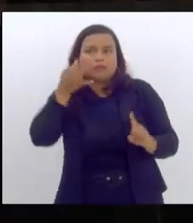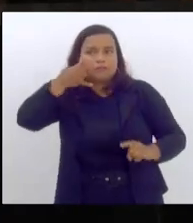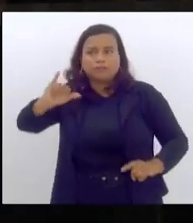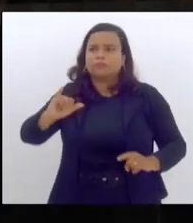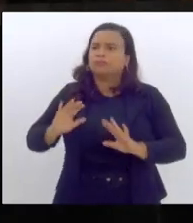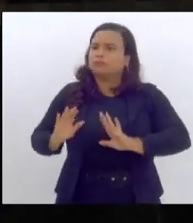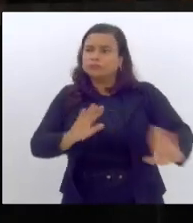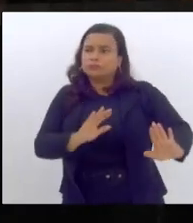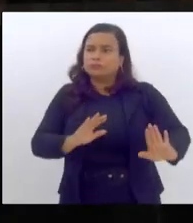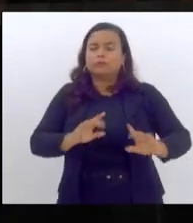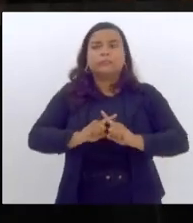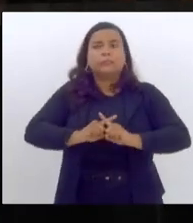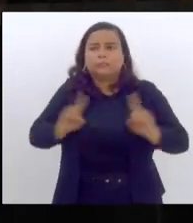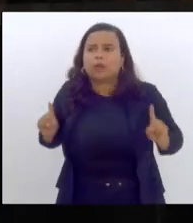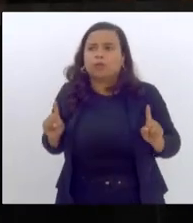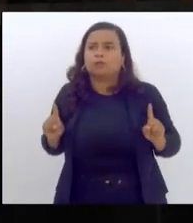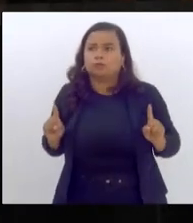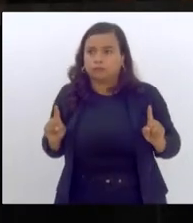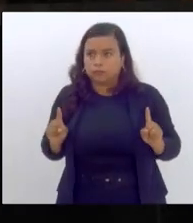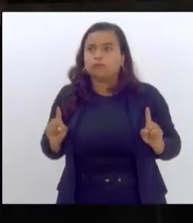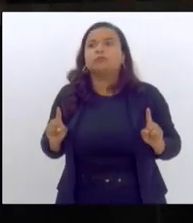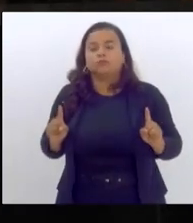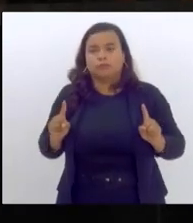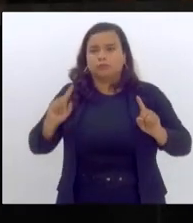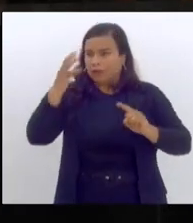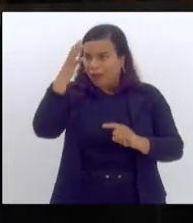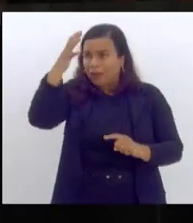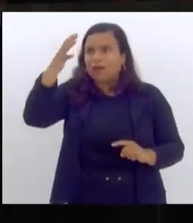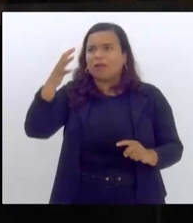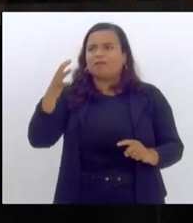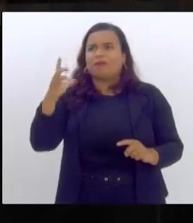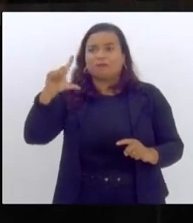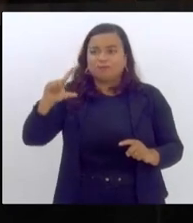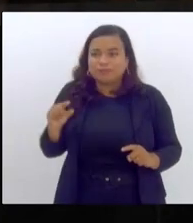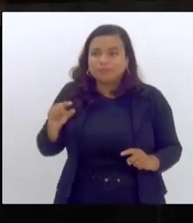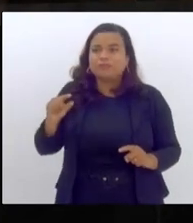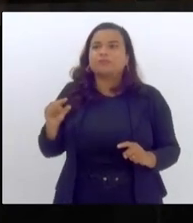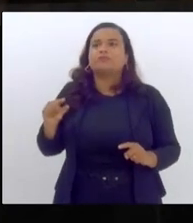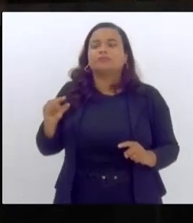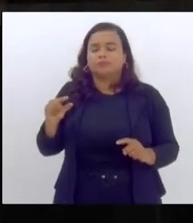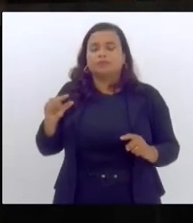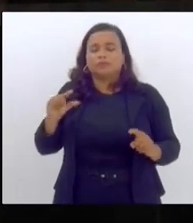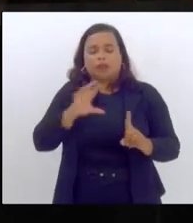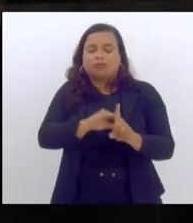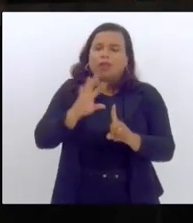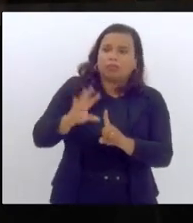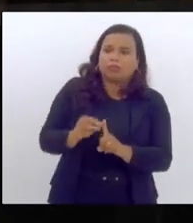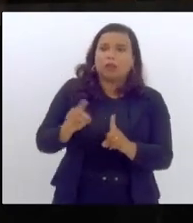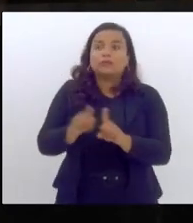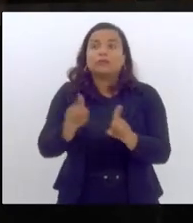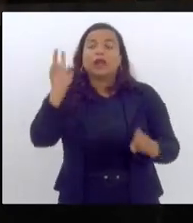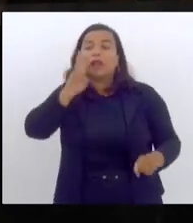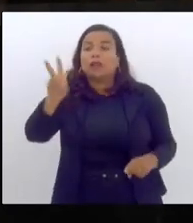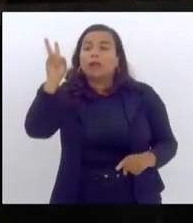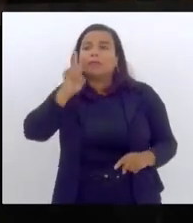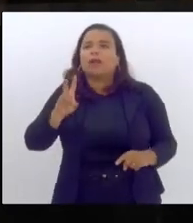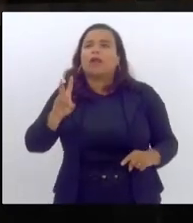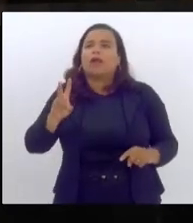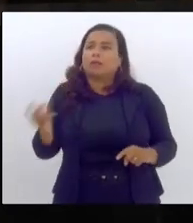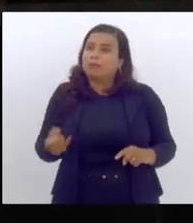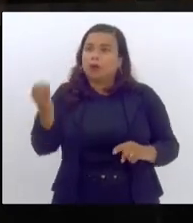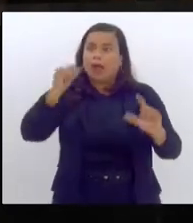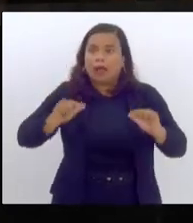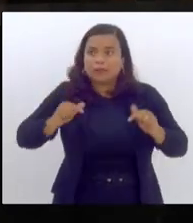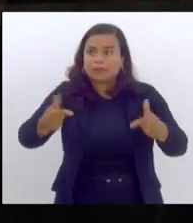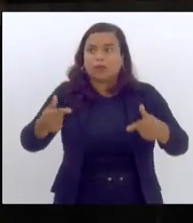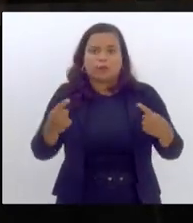algo tão patente no carnaval, mas também lembrar o quanto que é importante de ações que coíbam isso. Então,